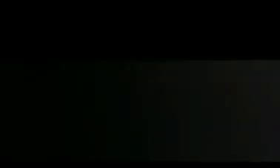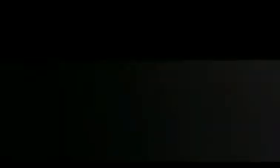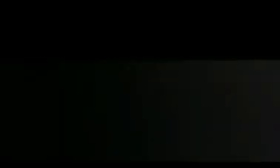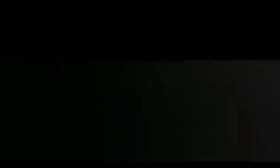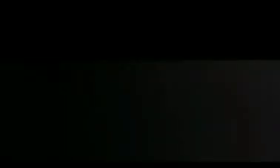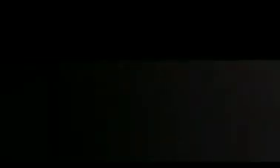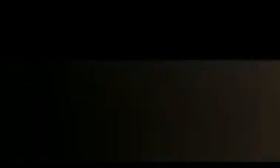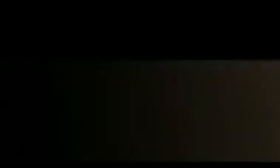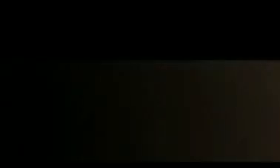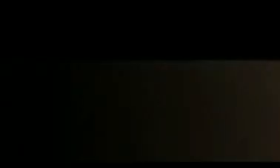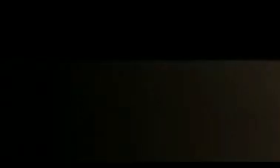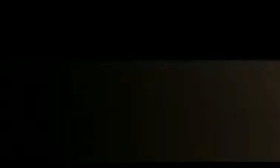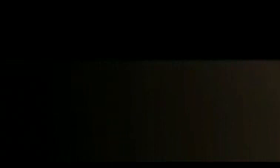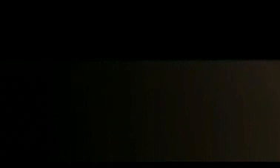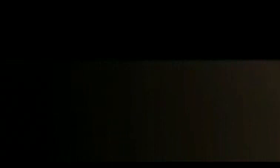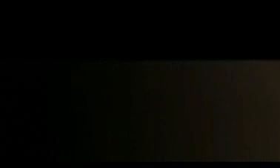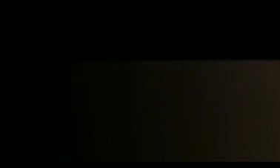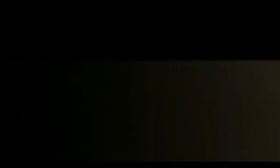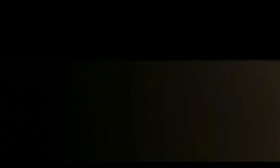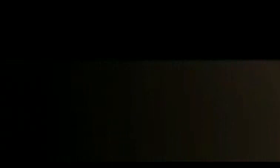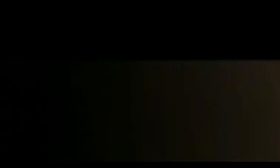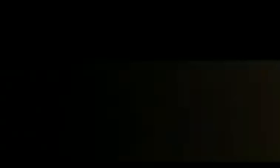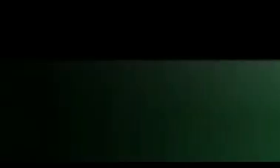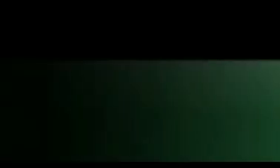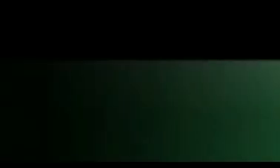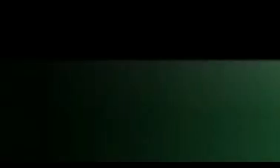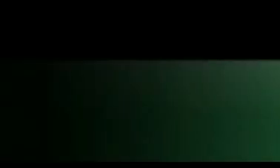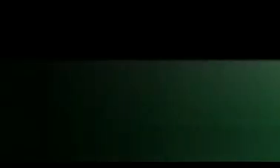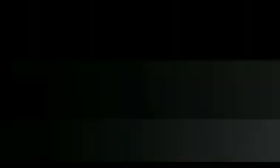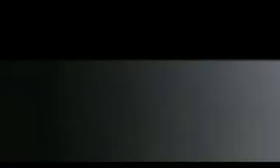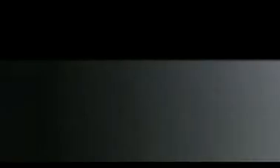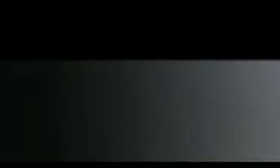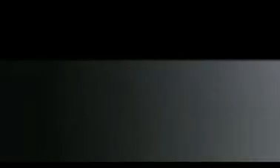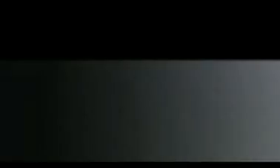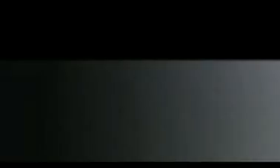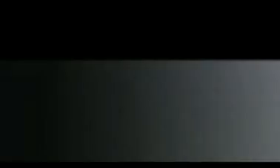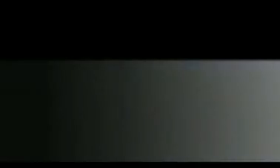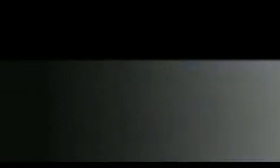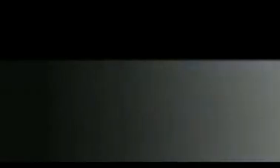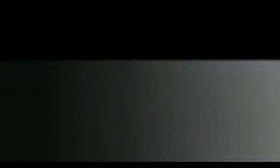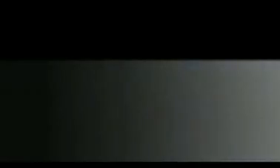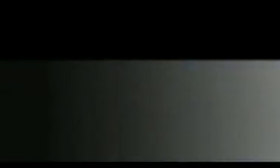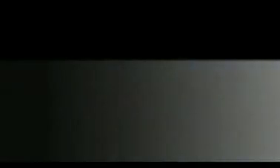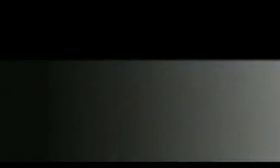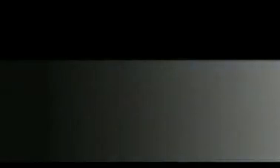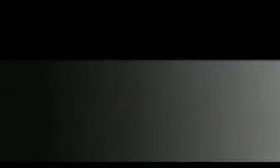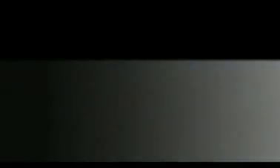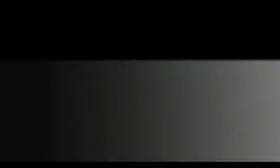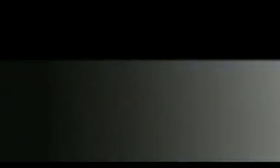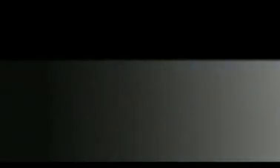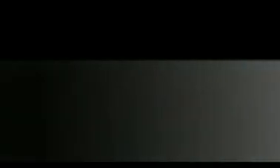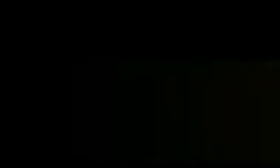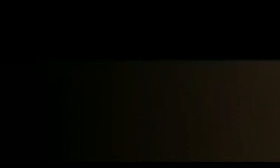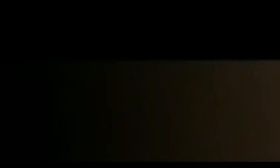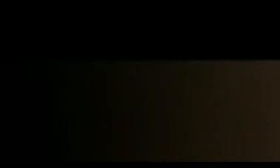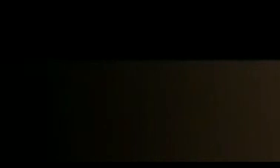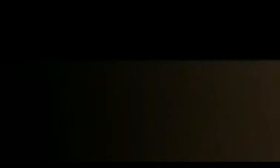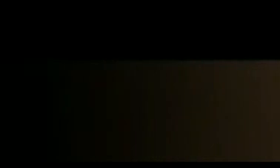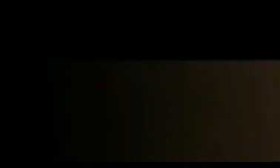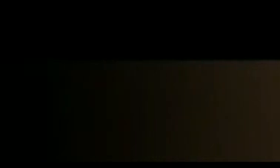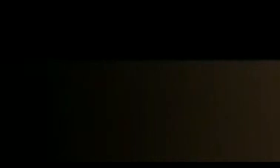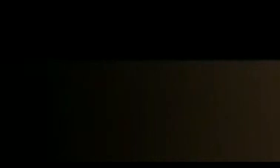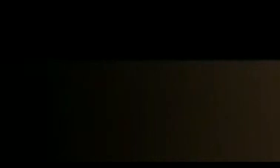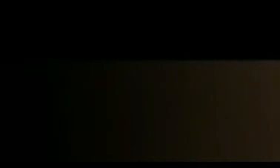mestiços matriculados nas universidades deste país. Ele criou o ProUni, Pronatec, o FIES, o ProJovem, o Menor